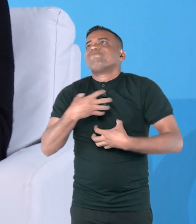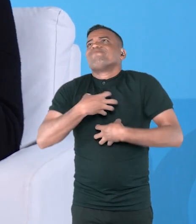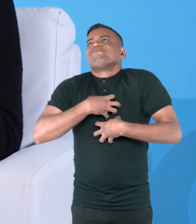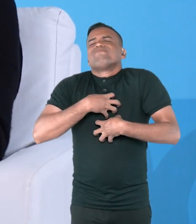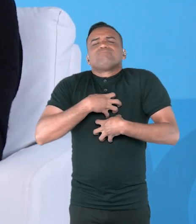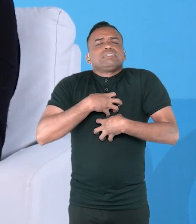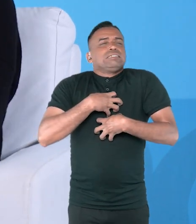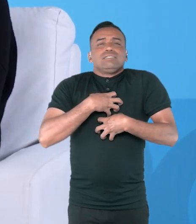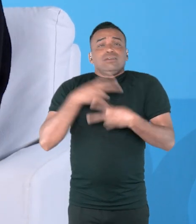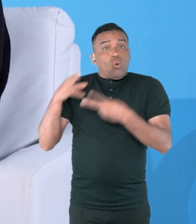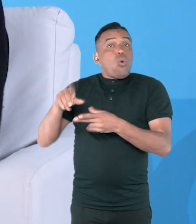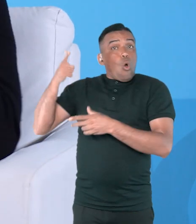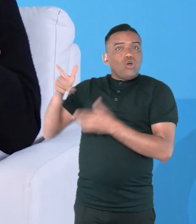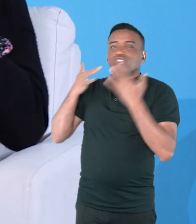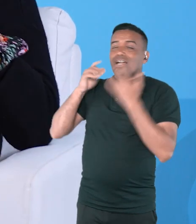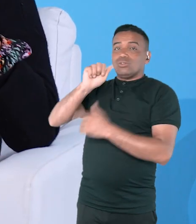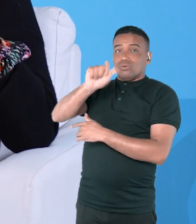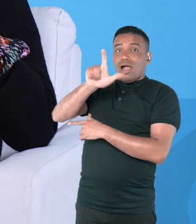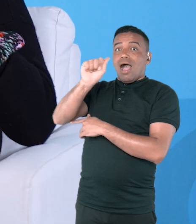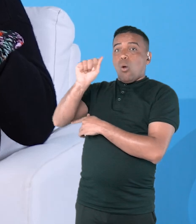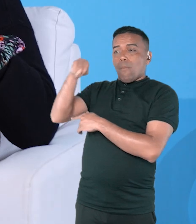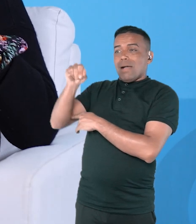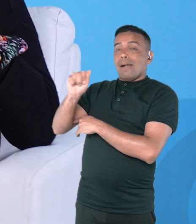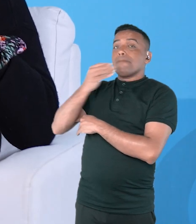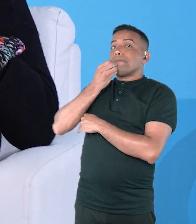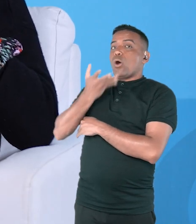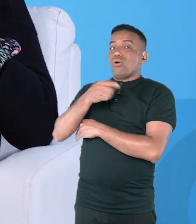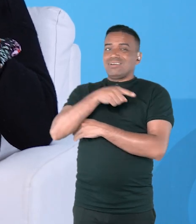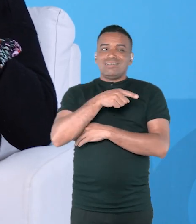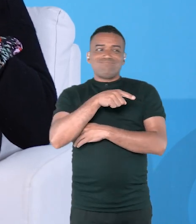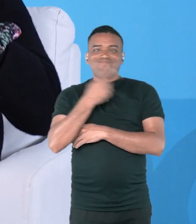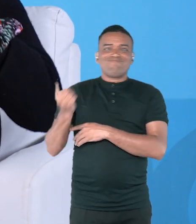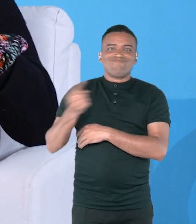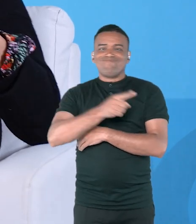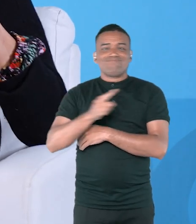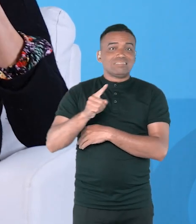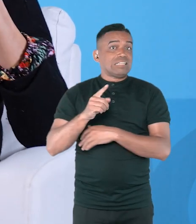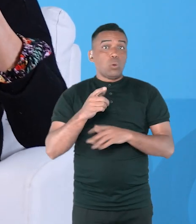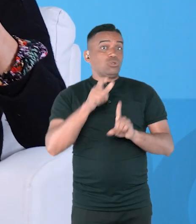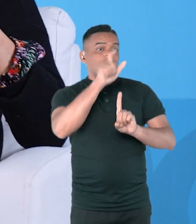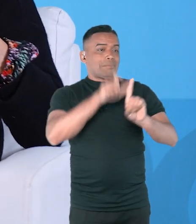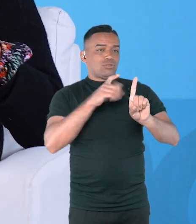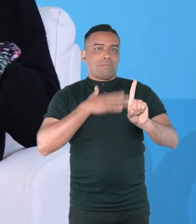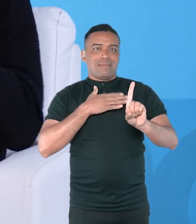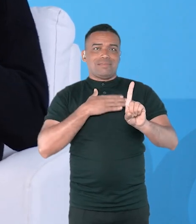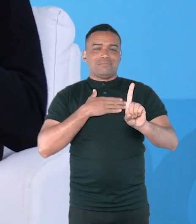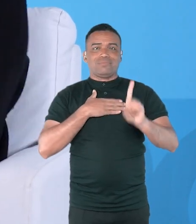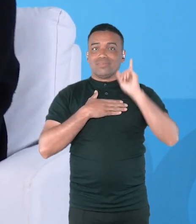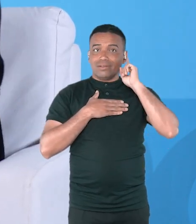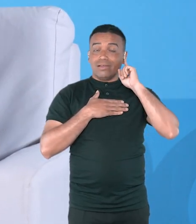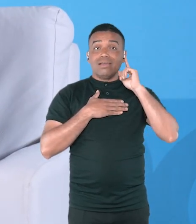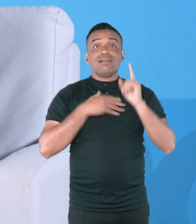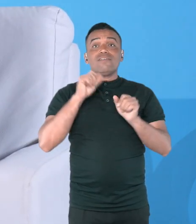mim, falava como alma boa. Só que era o Galileu. não tinha muito papel para mim.